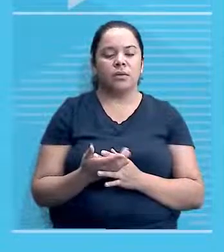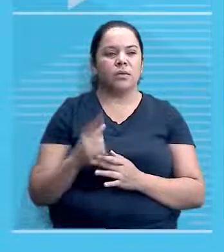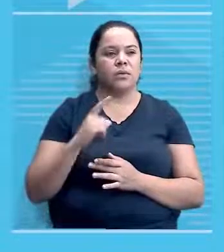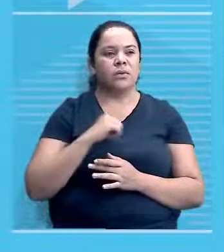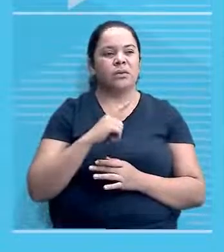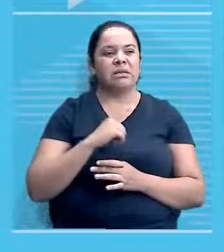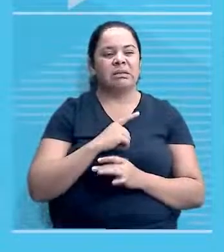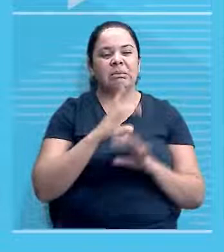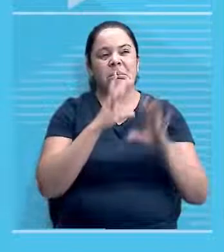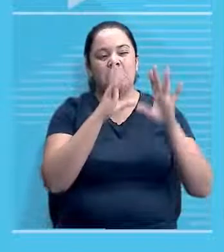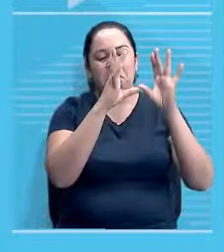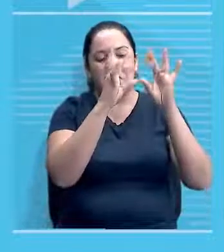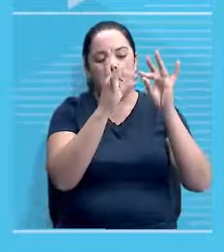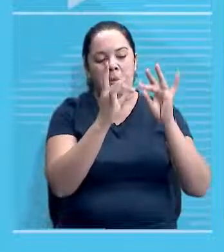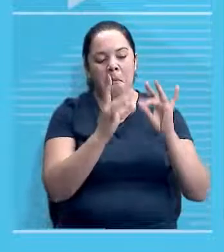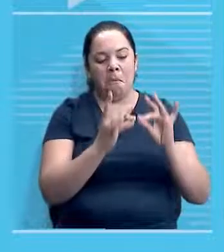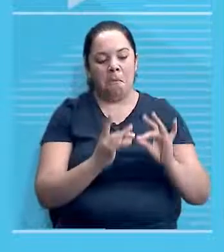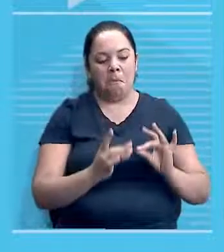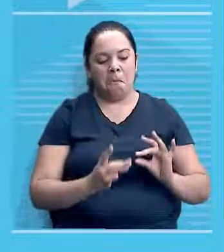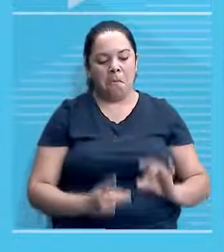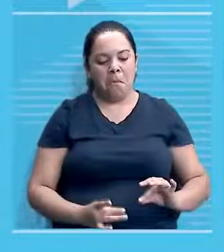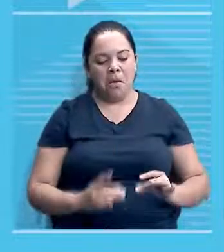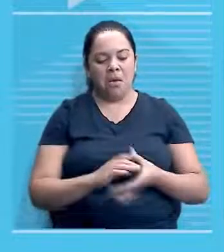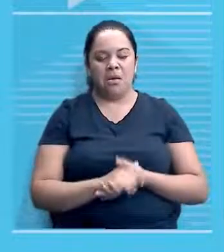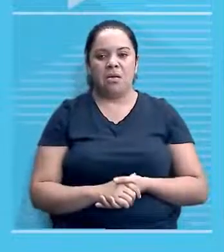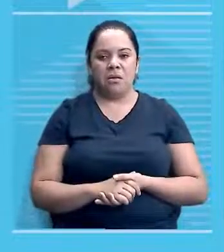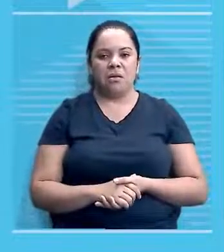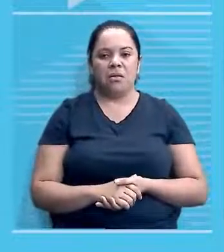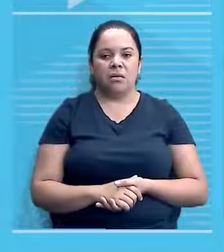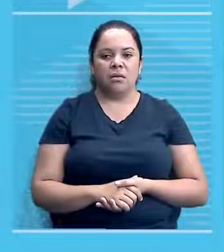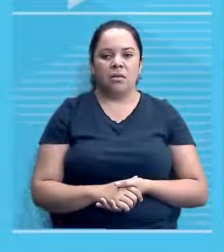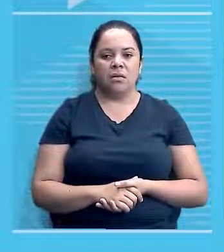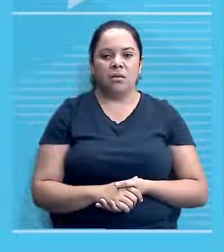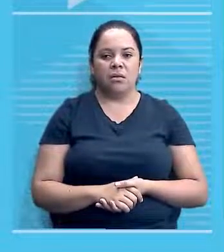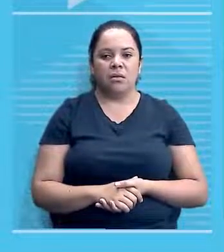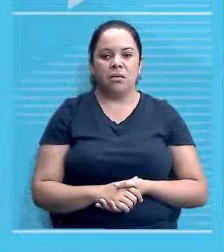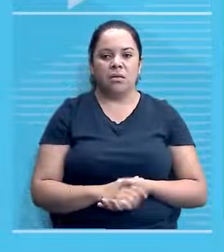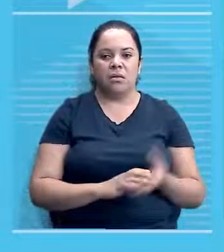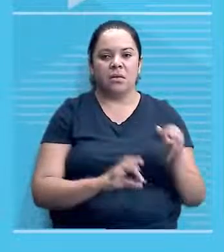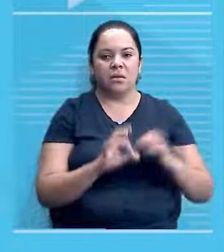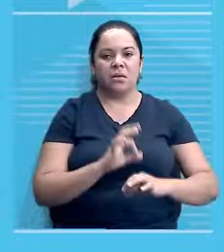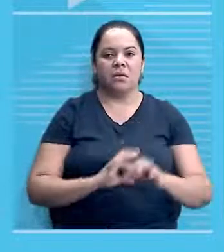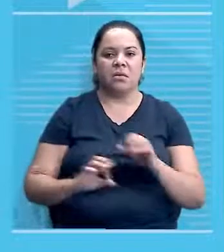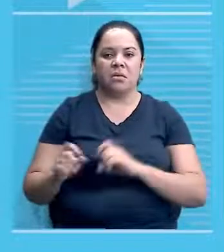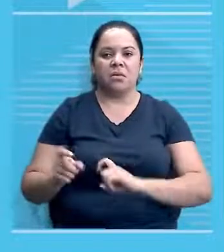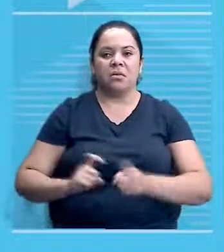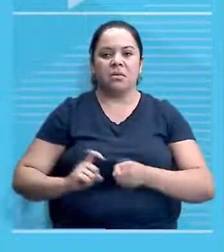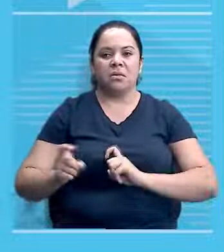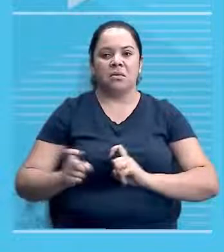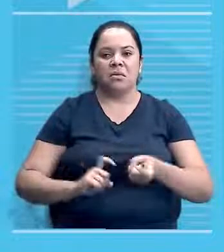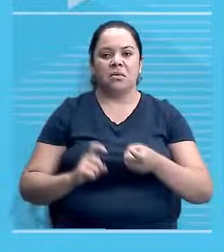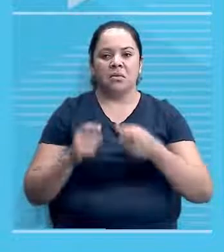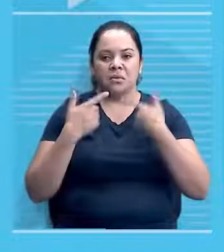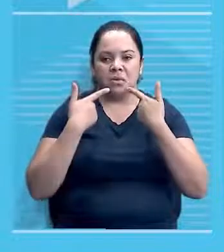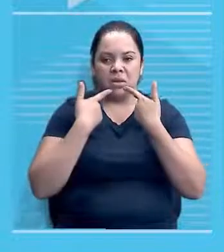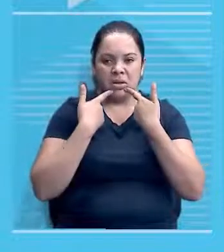reentrâncias de sofisticação do discurso da linguagem